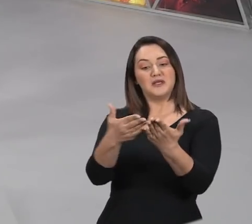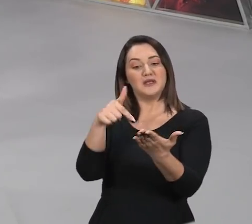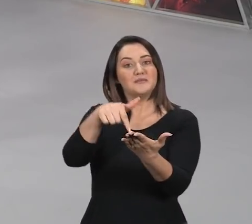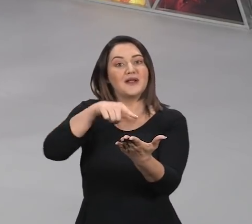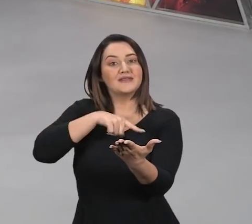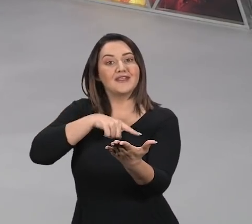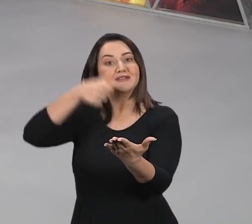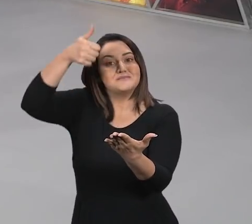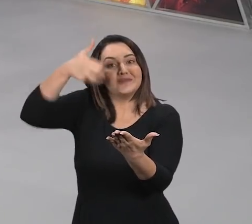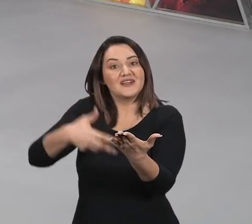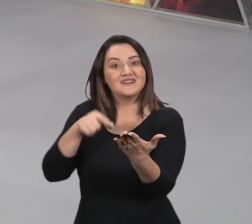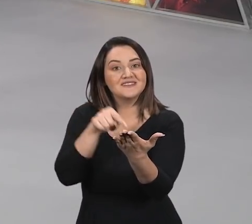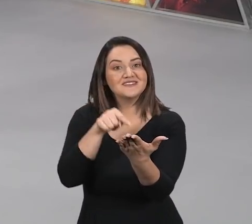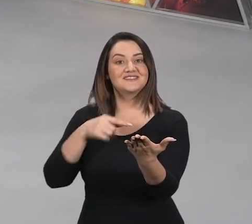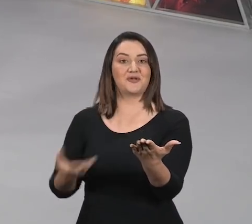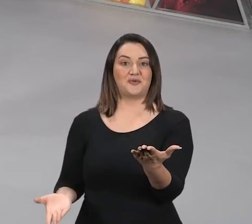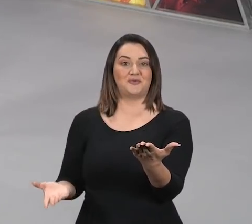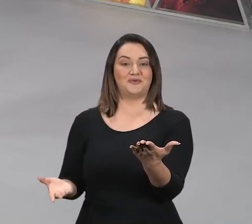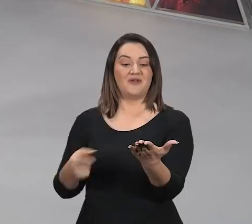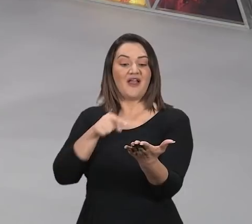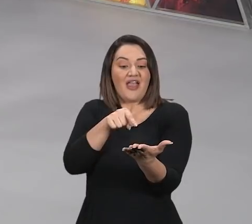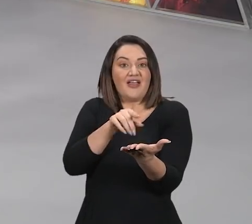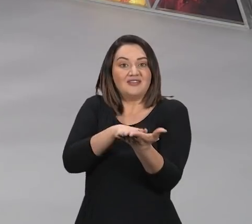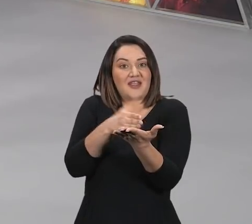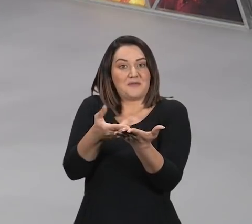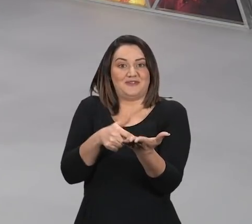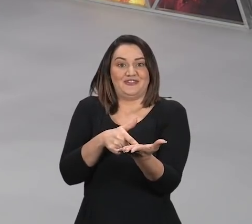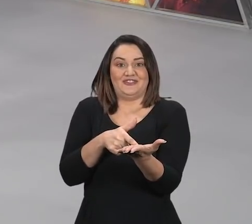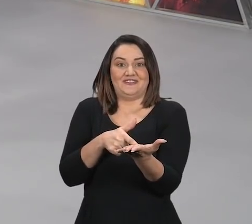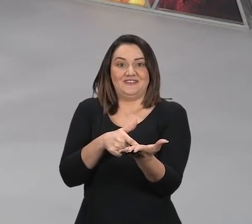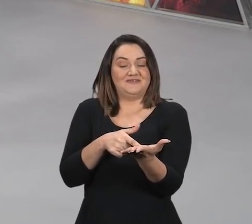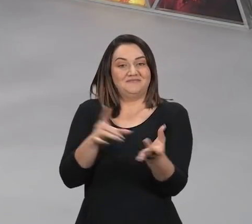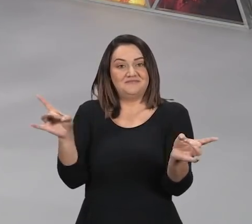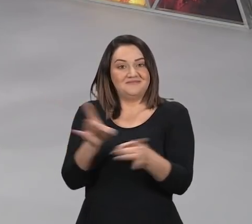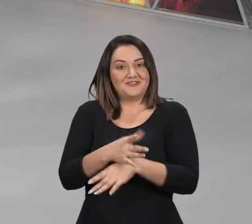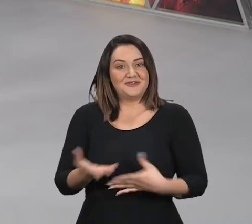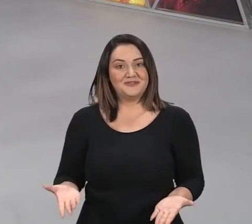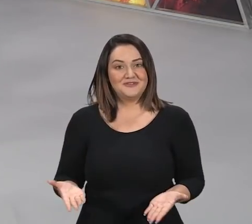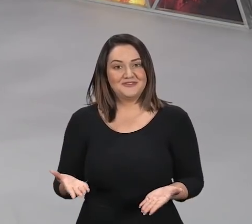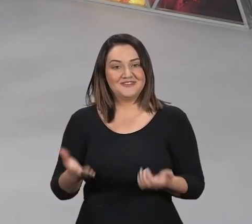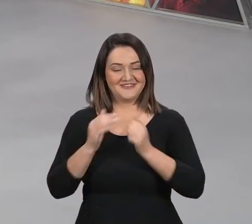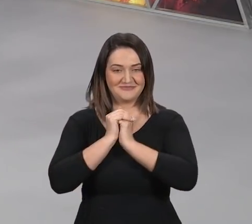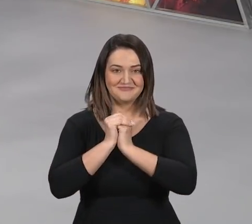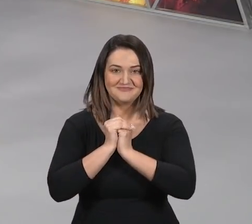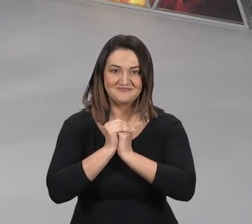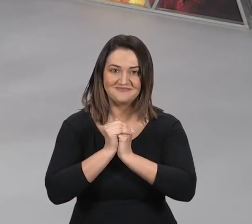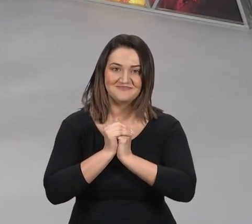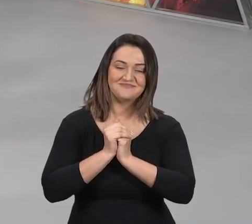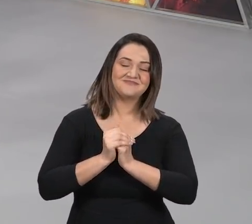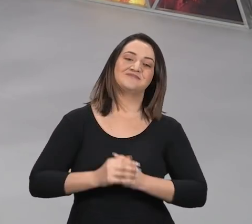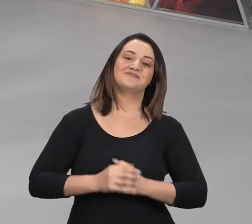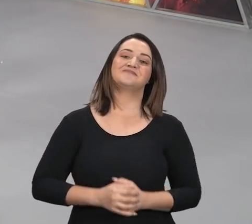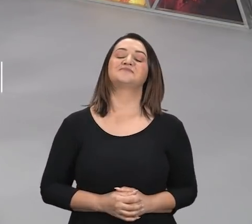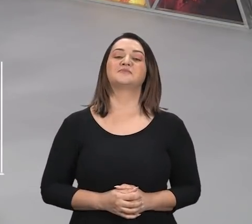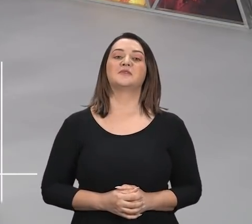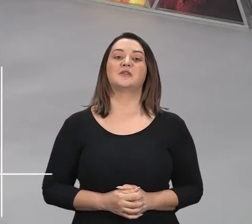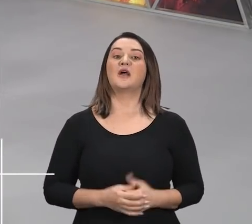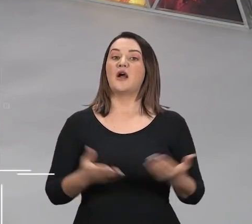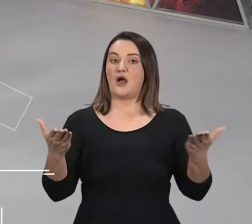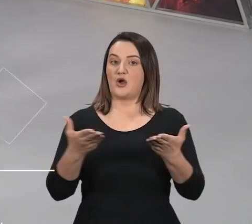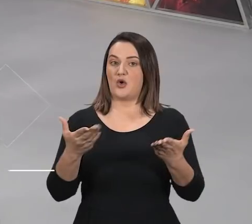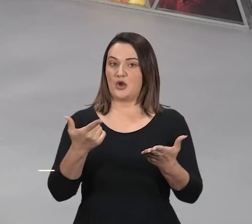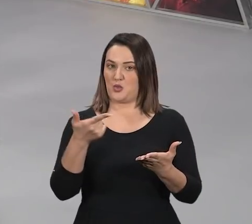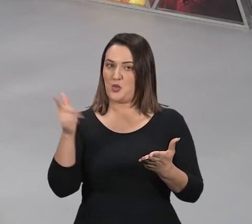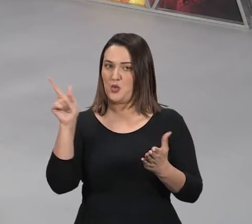pela cabeça do padre, pela cabeça do bispo, pela cabeça não sei de quem. A Bíblia Sagrada explica a si